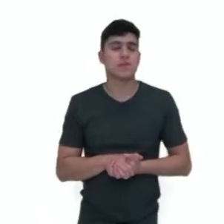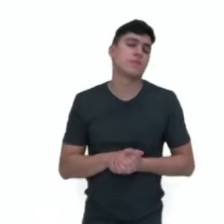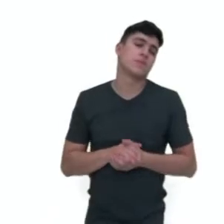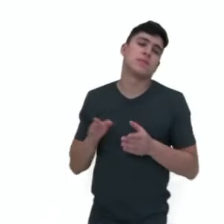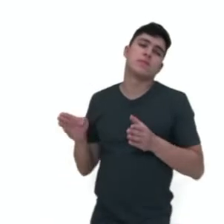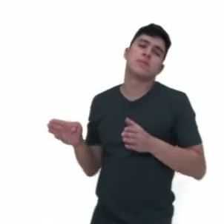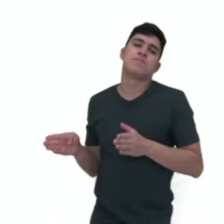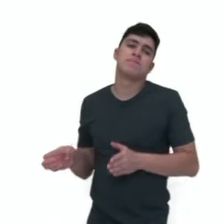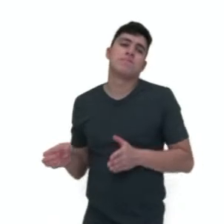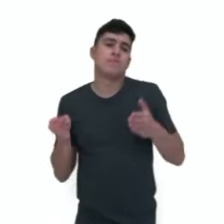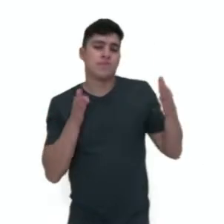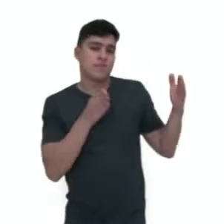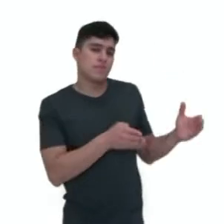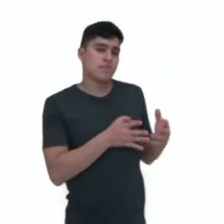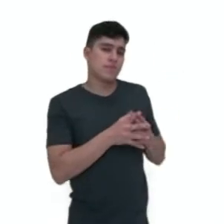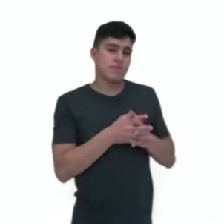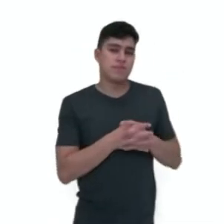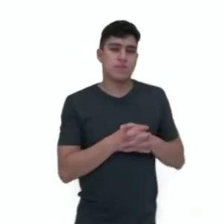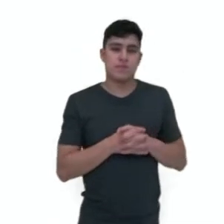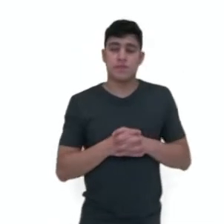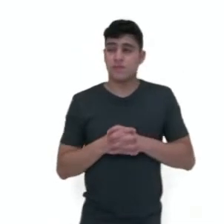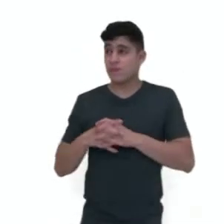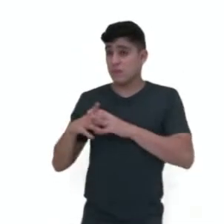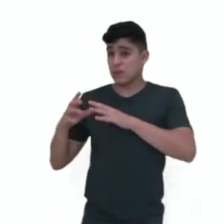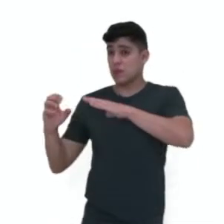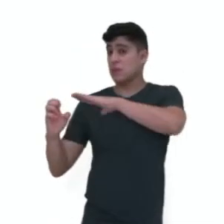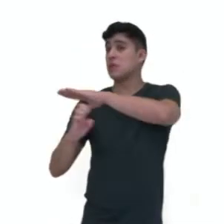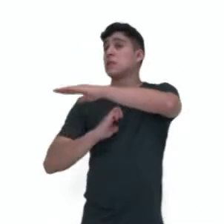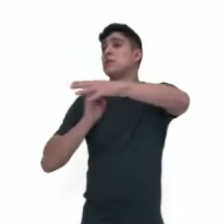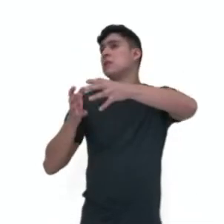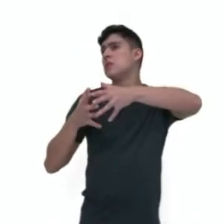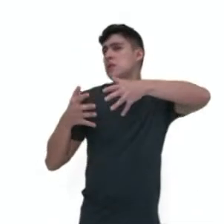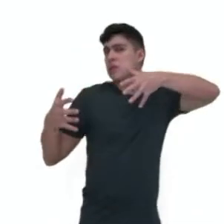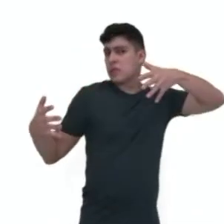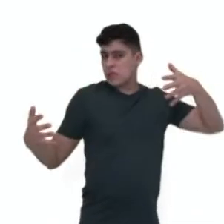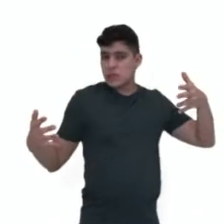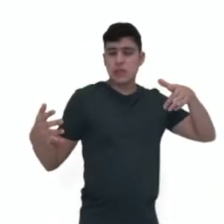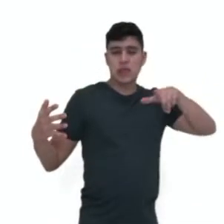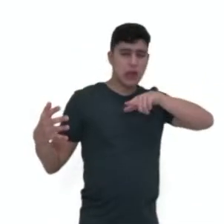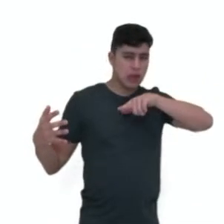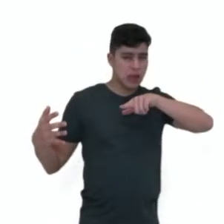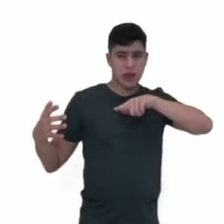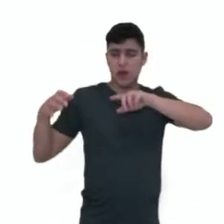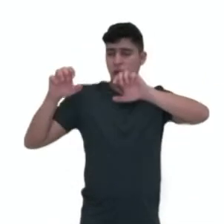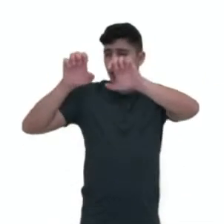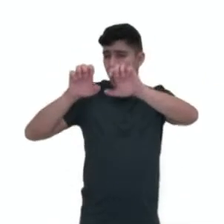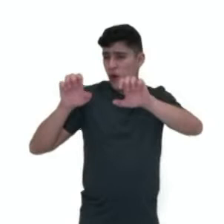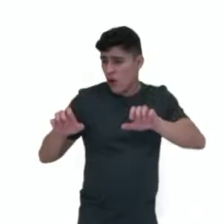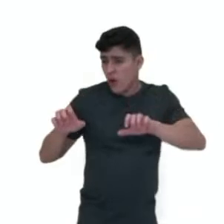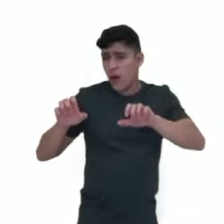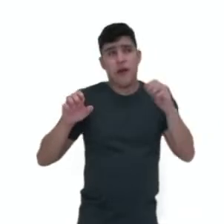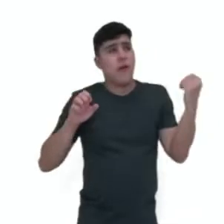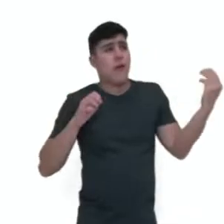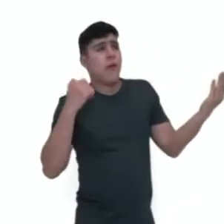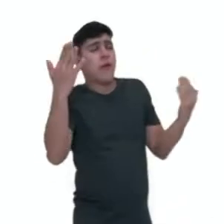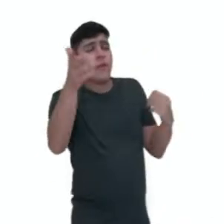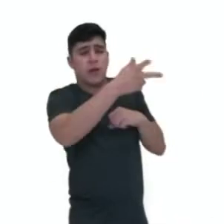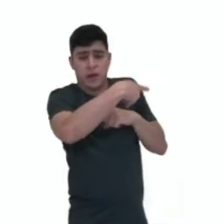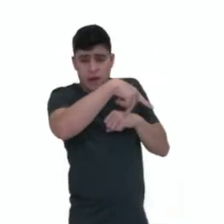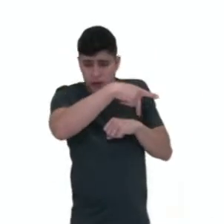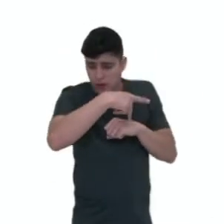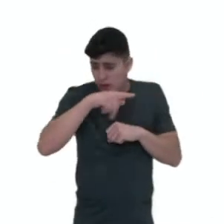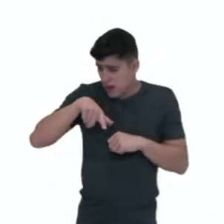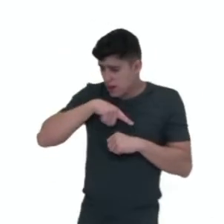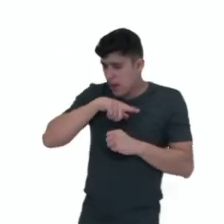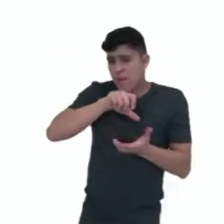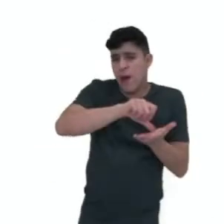Bem, as transnacionais são aquelas cujas estruturas ultrapassam o país de origem, uma vez que instalam